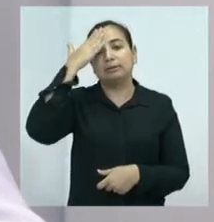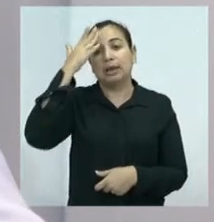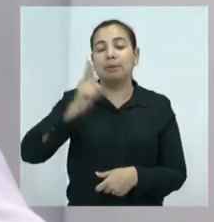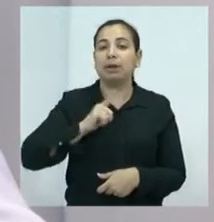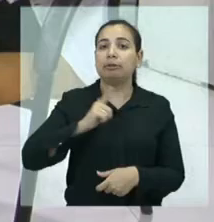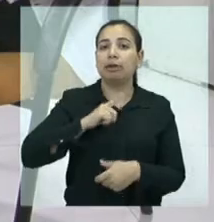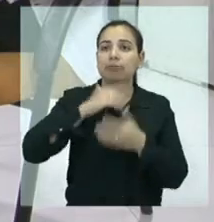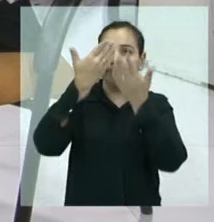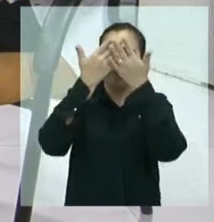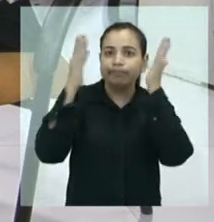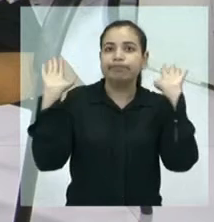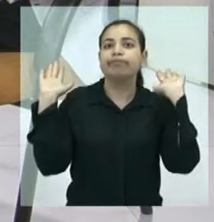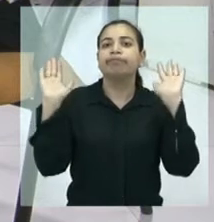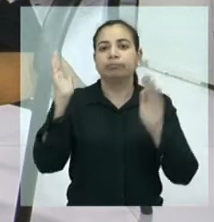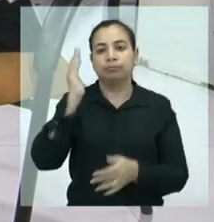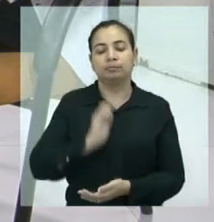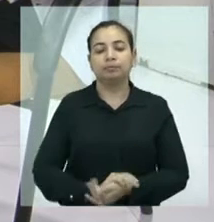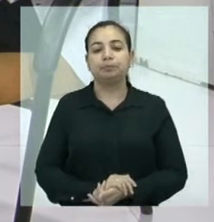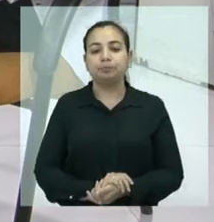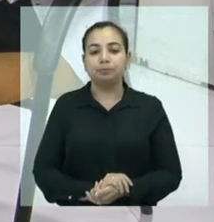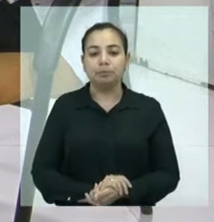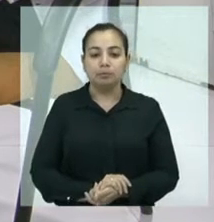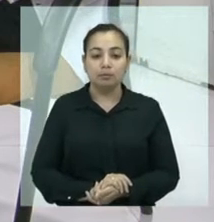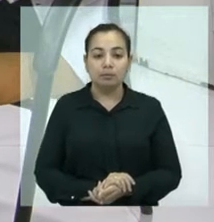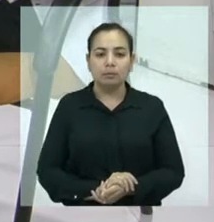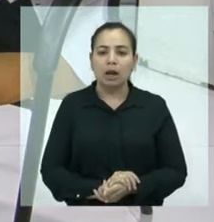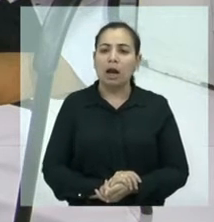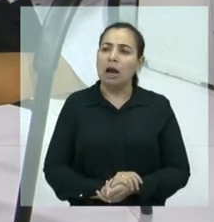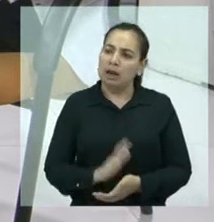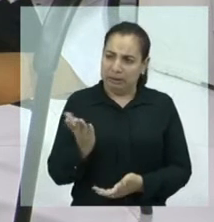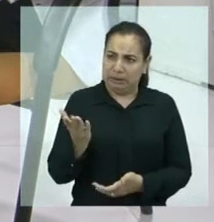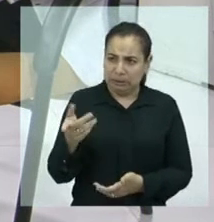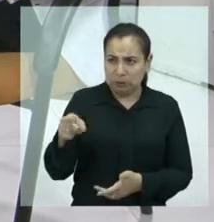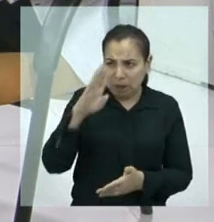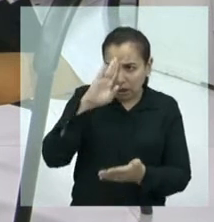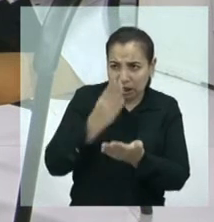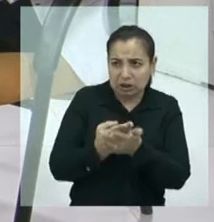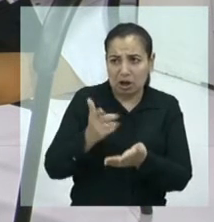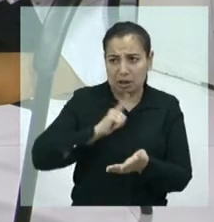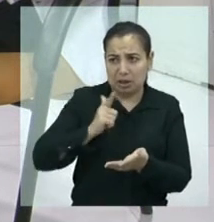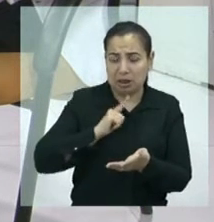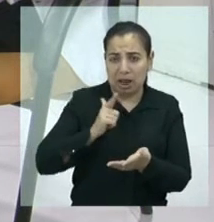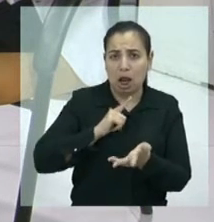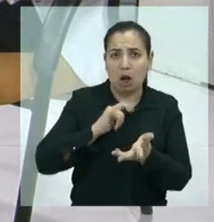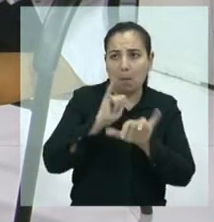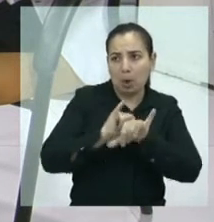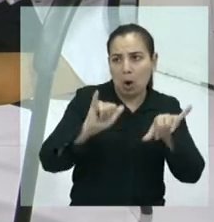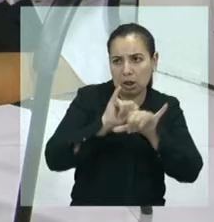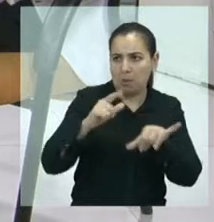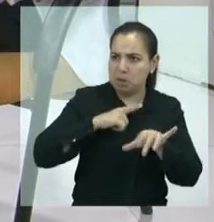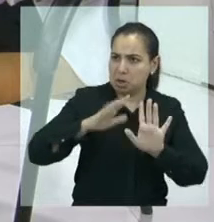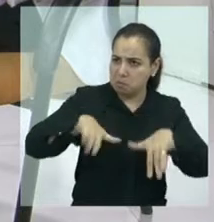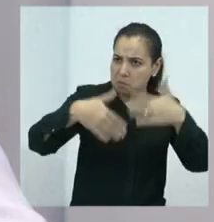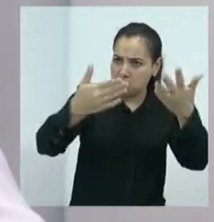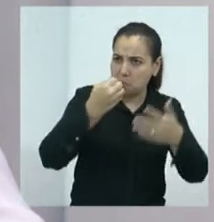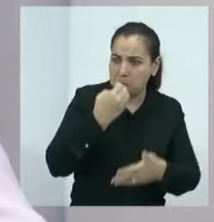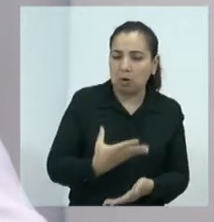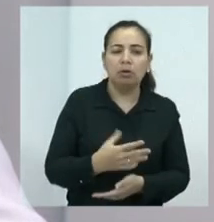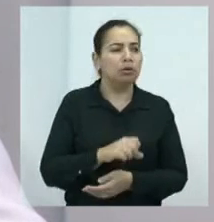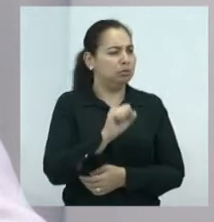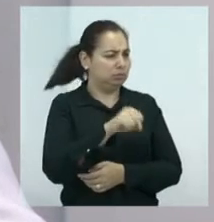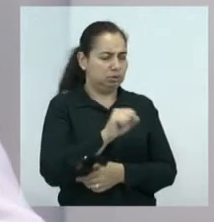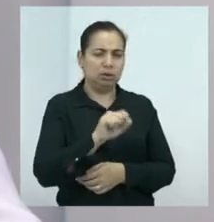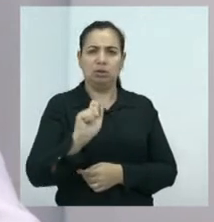Estado. Muito bom. Mas o senhor acredita que está avançando esse programa do Ceará Sem Racismo? Com